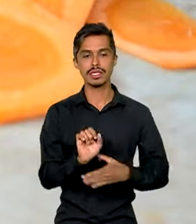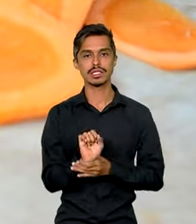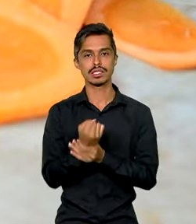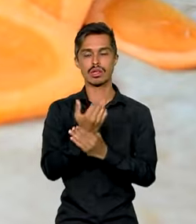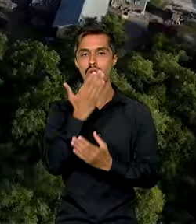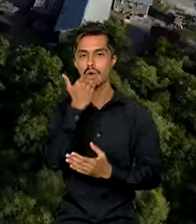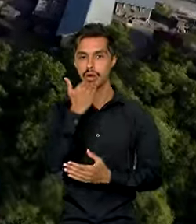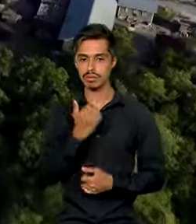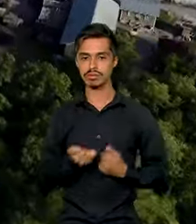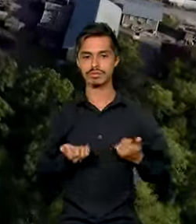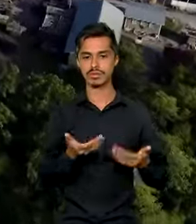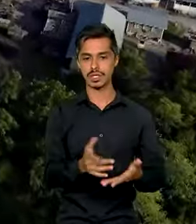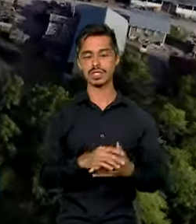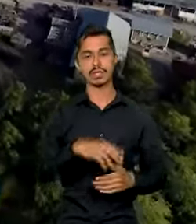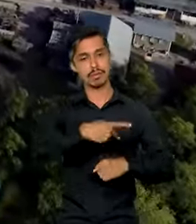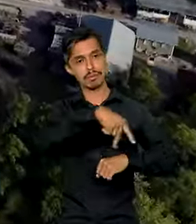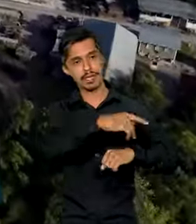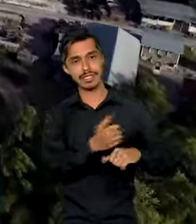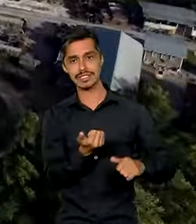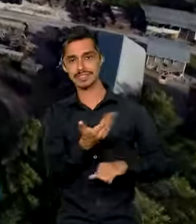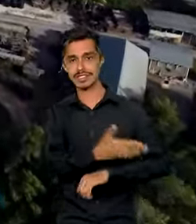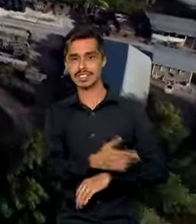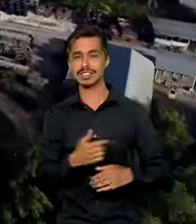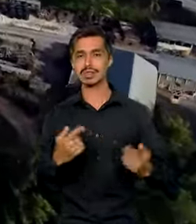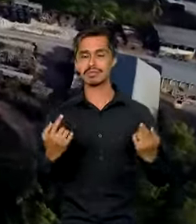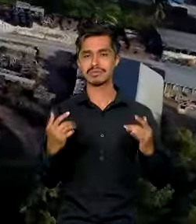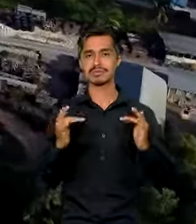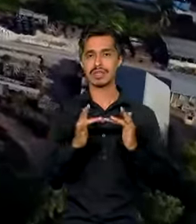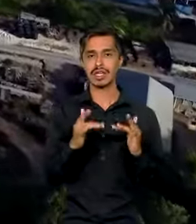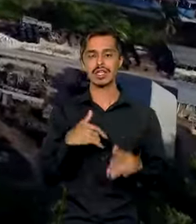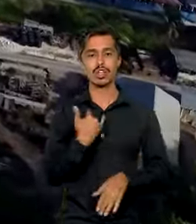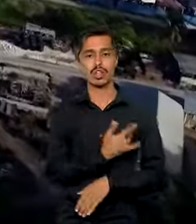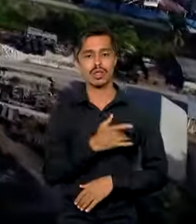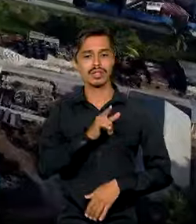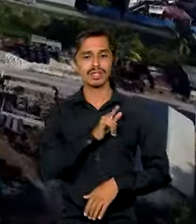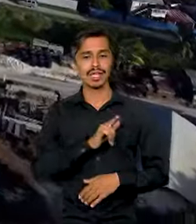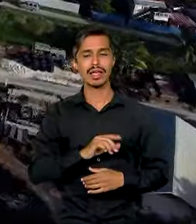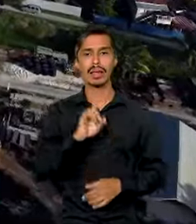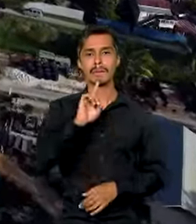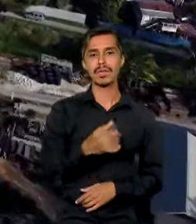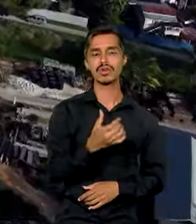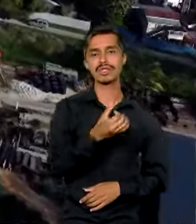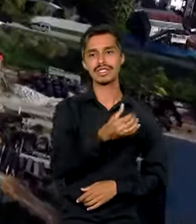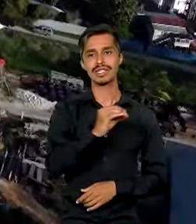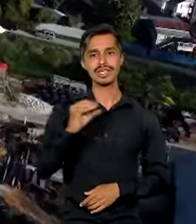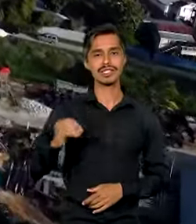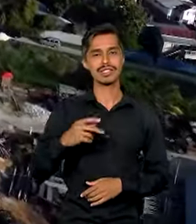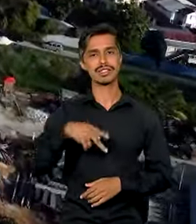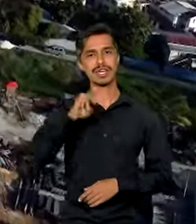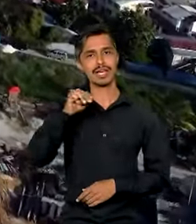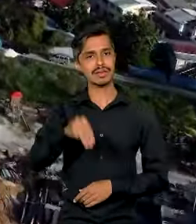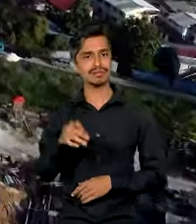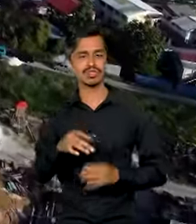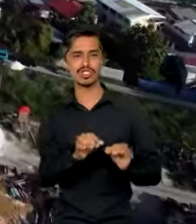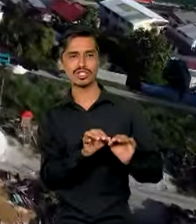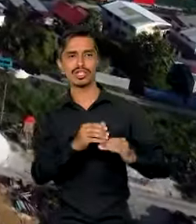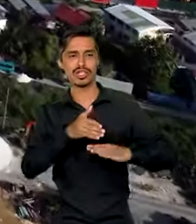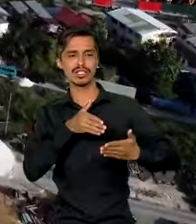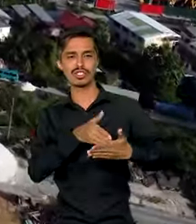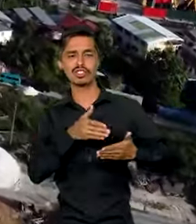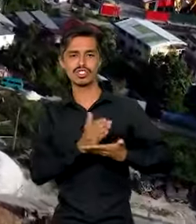segurança alimentar, com esse país vizinho que divide conosco mais de 1.600 quilômetros de fronteiras.